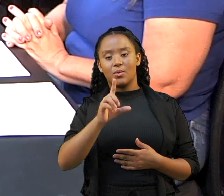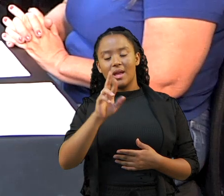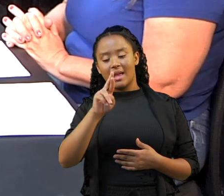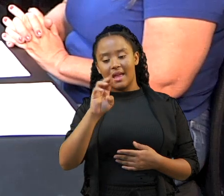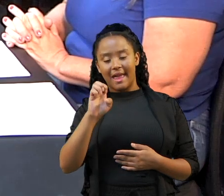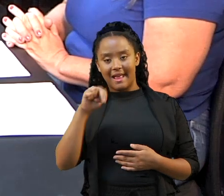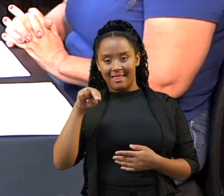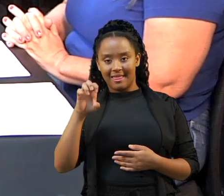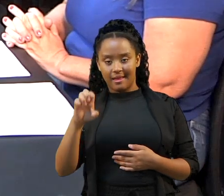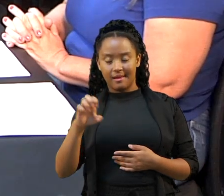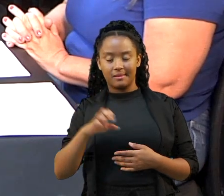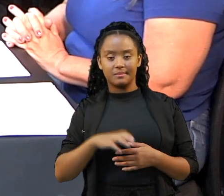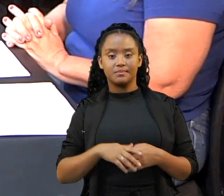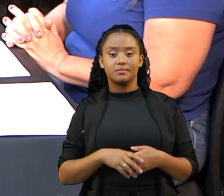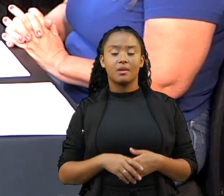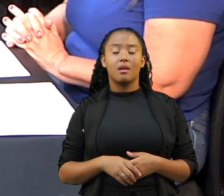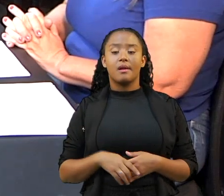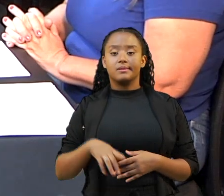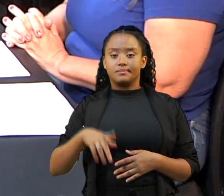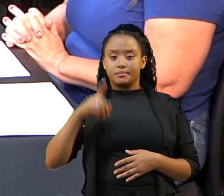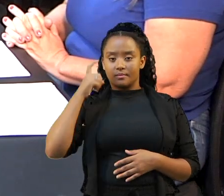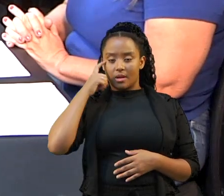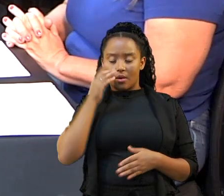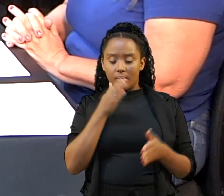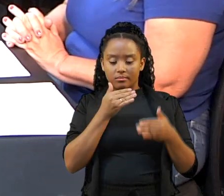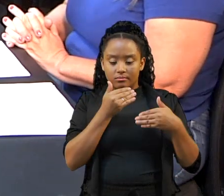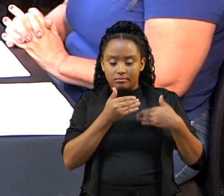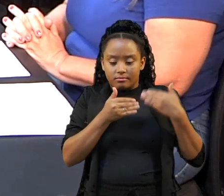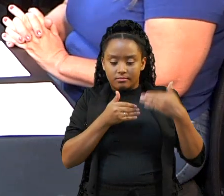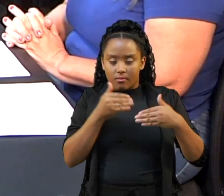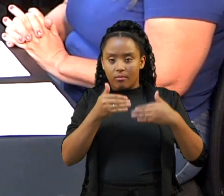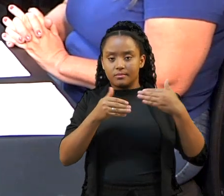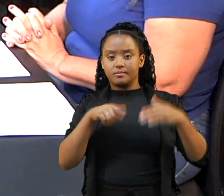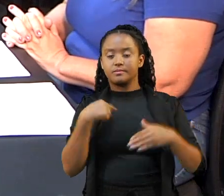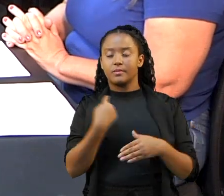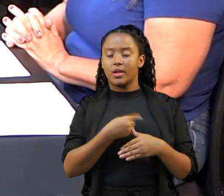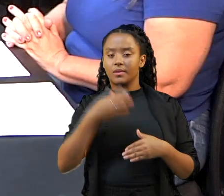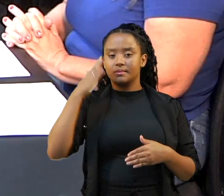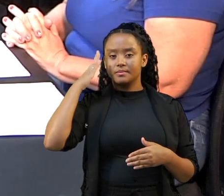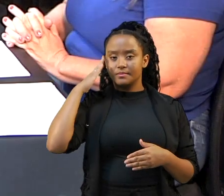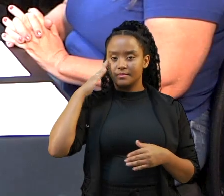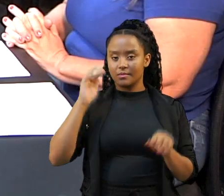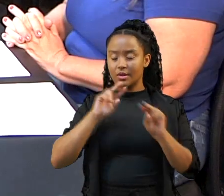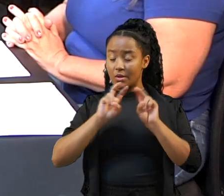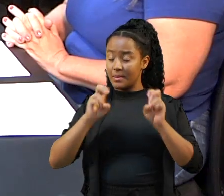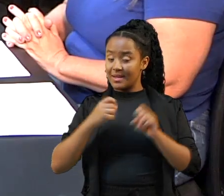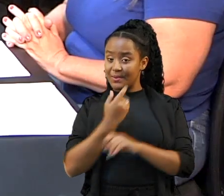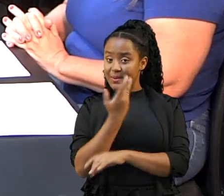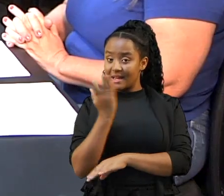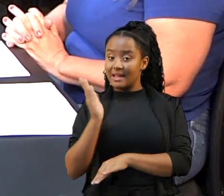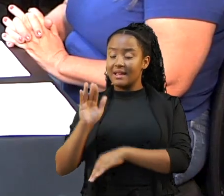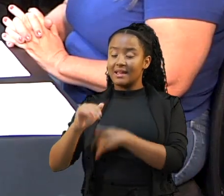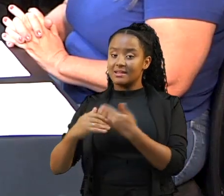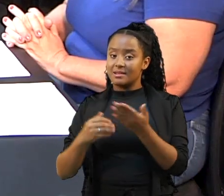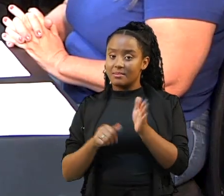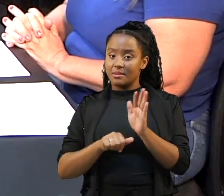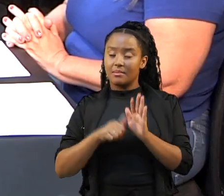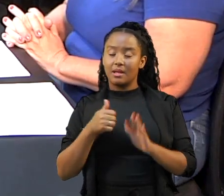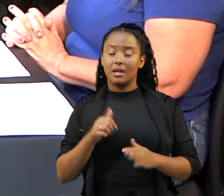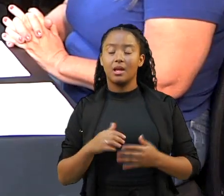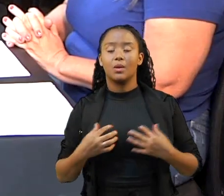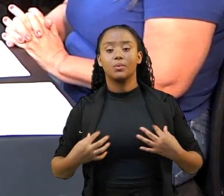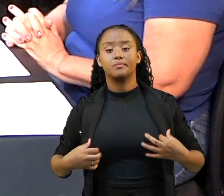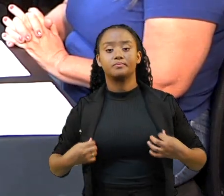é cartesiano, é coisa por coisa, gente. Vamos uma coisinha de cada vez, vamos ver aqui a natureza, vamos, entendeu? E